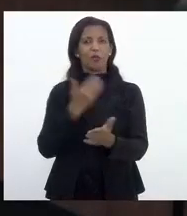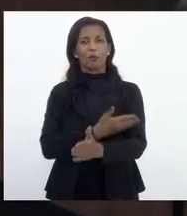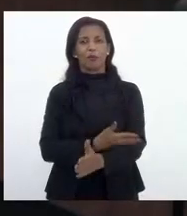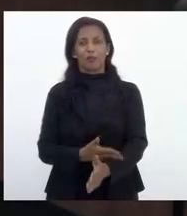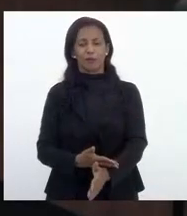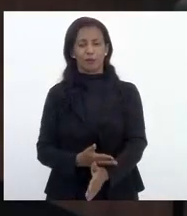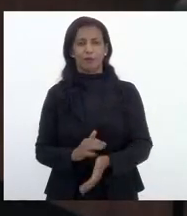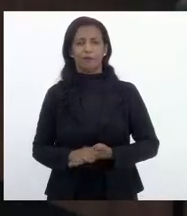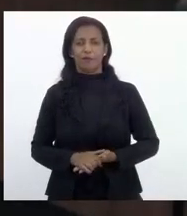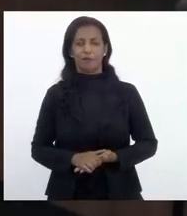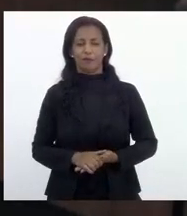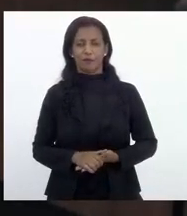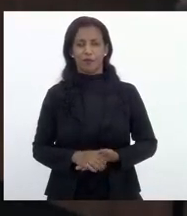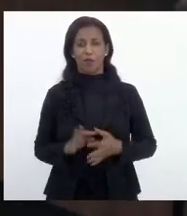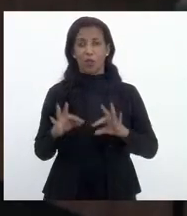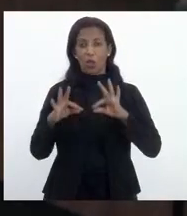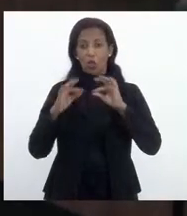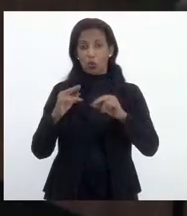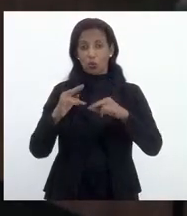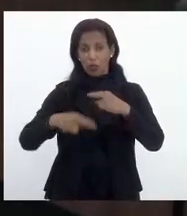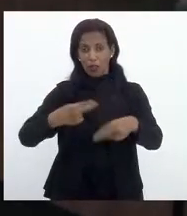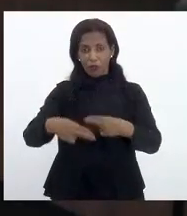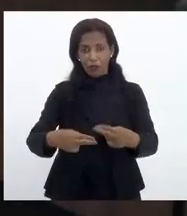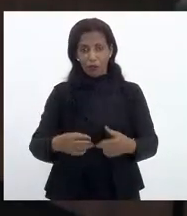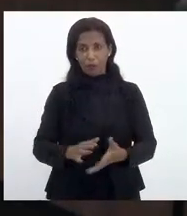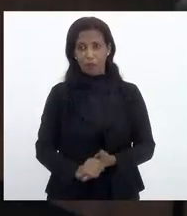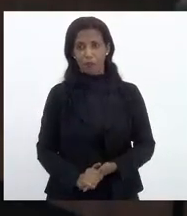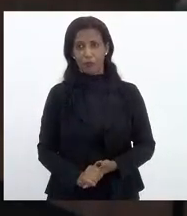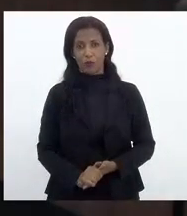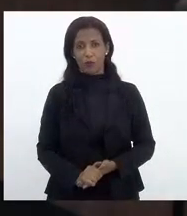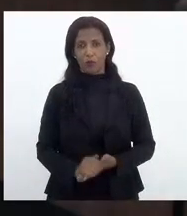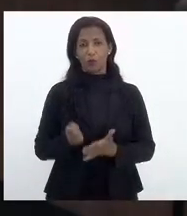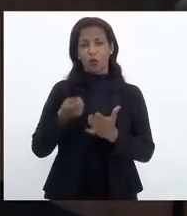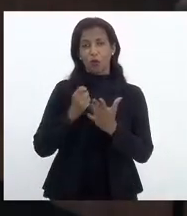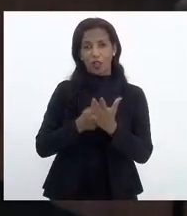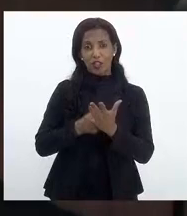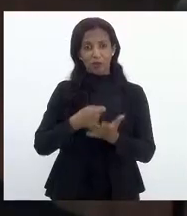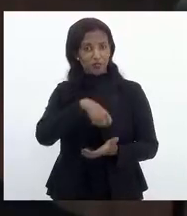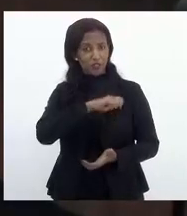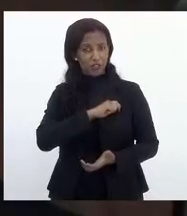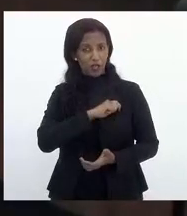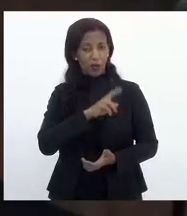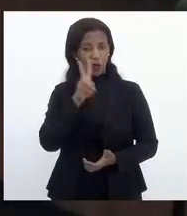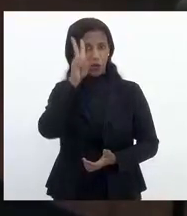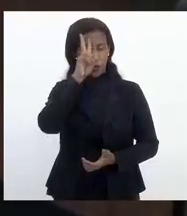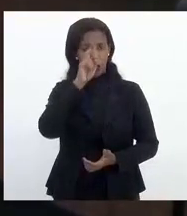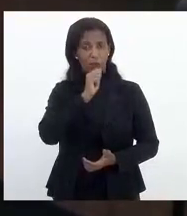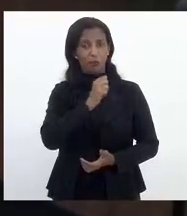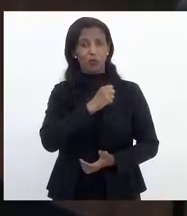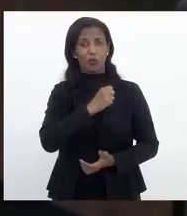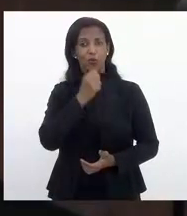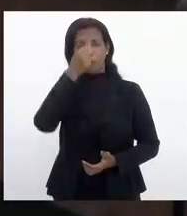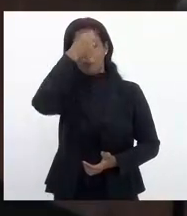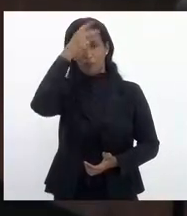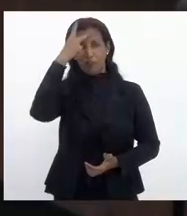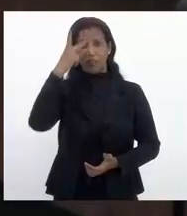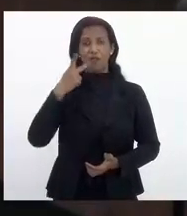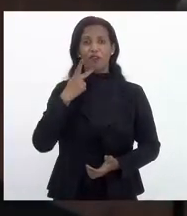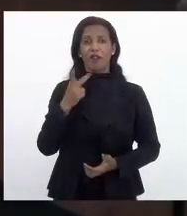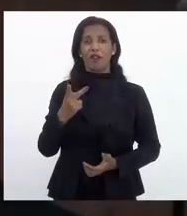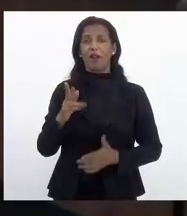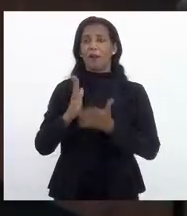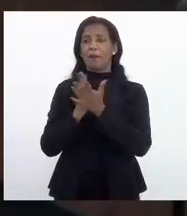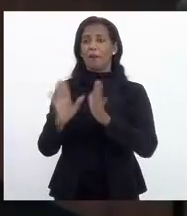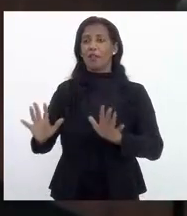fala o que tudo é Reforma tudo é o regime de recuperação fiscal e lembro de um prefeito falava assim basta